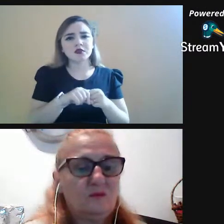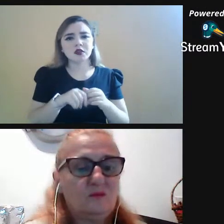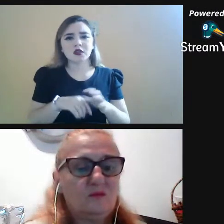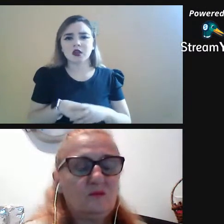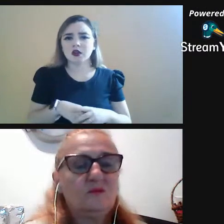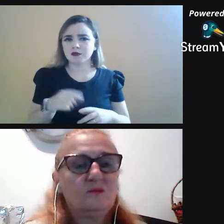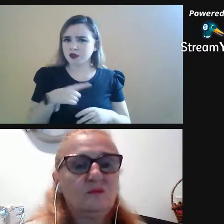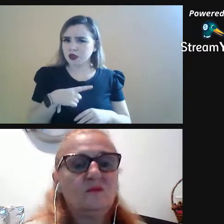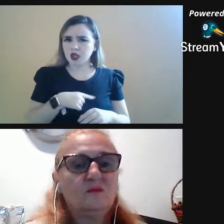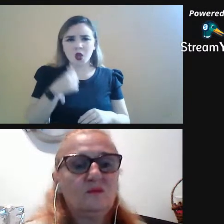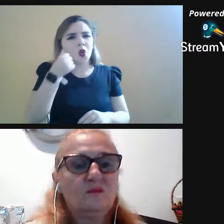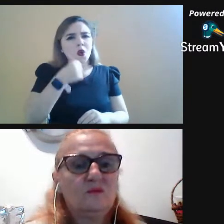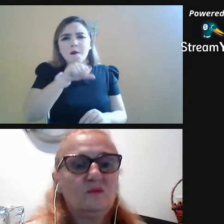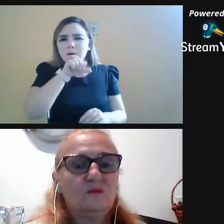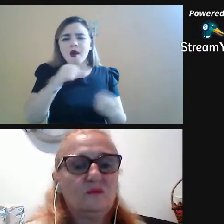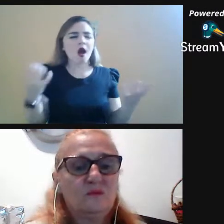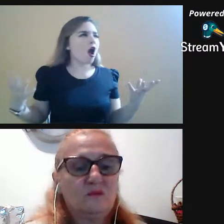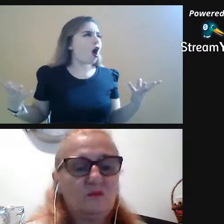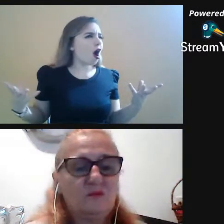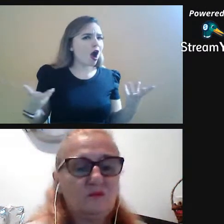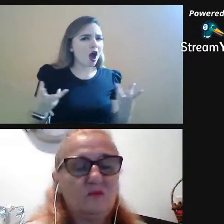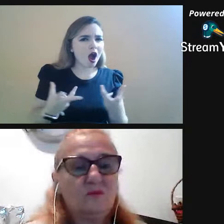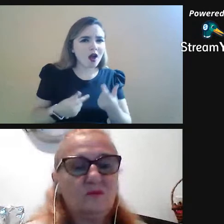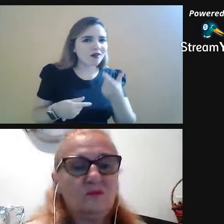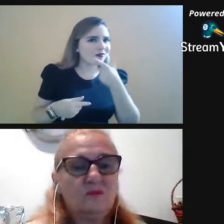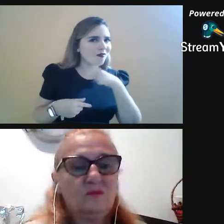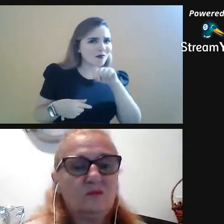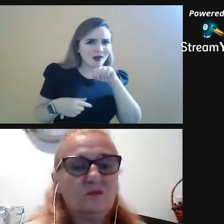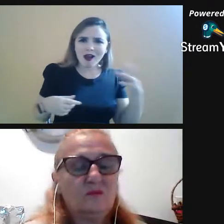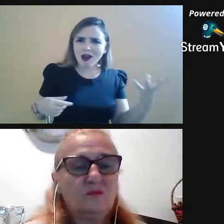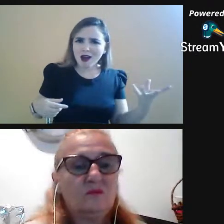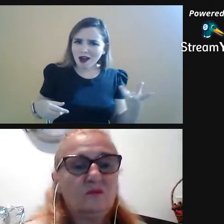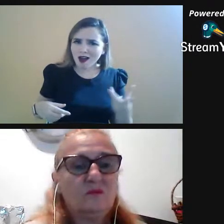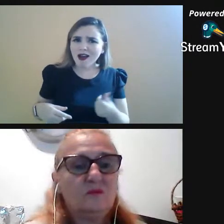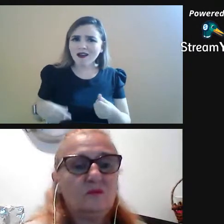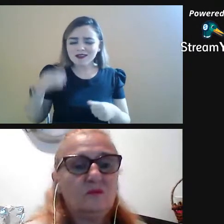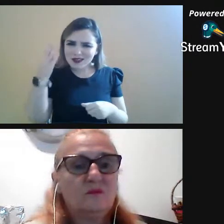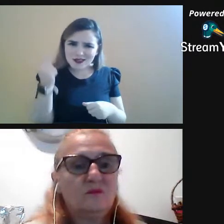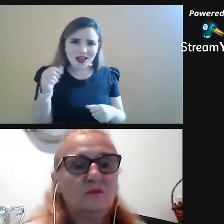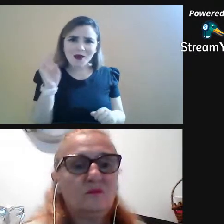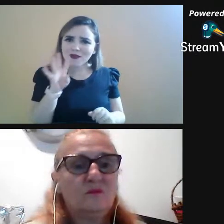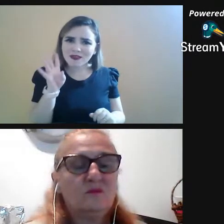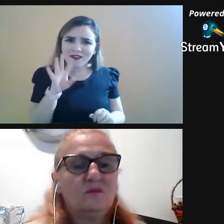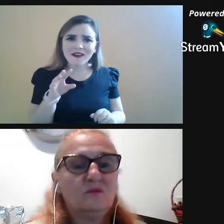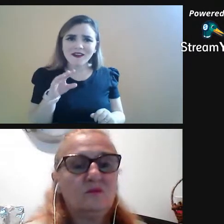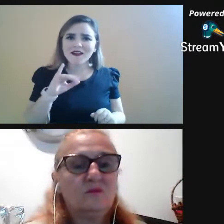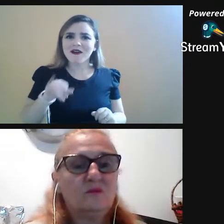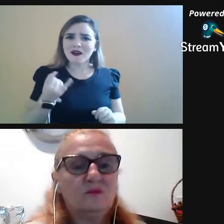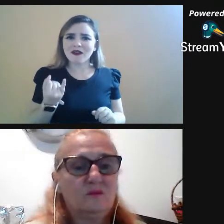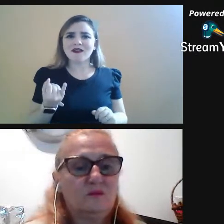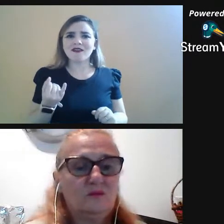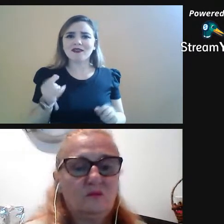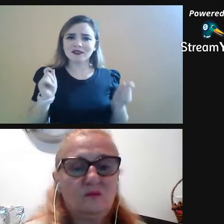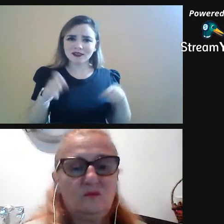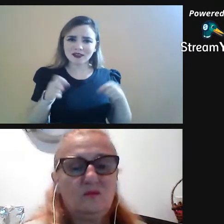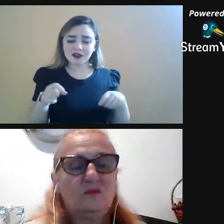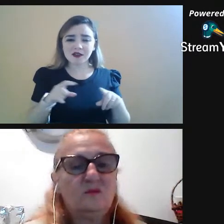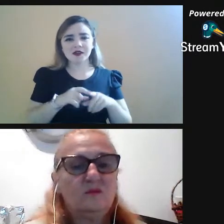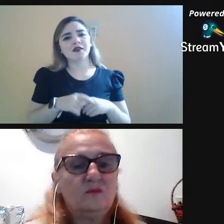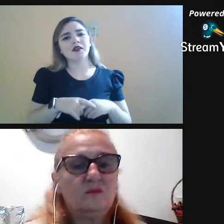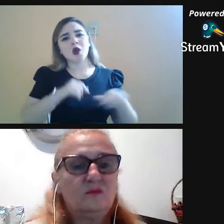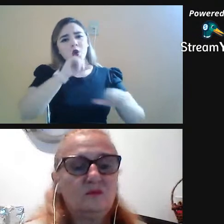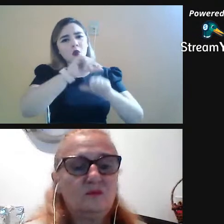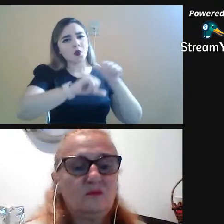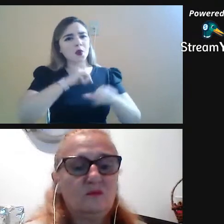super habilidosa, um pai super habilidoso, que sabe fazer algo legal, sabe? Mas é transformar o